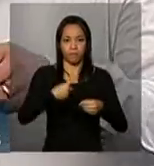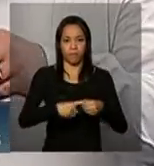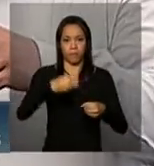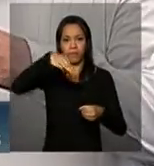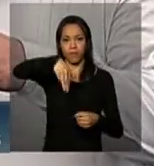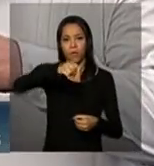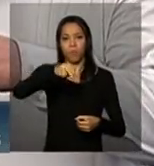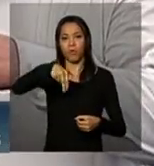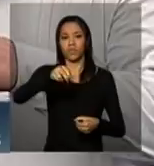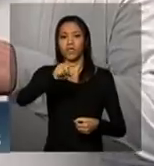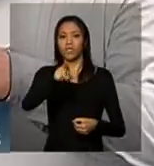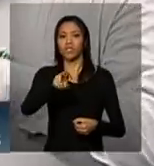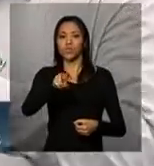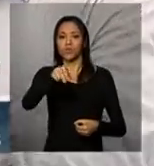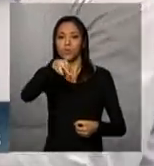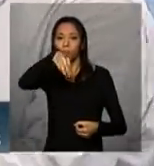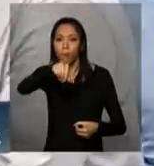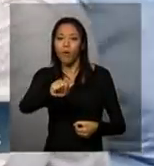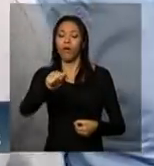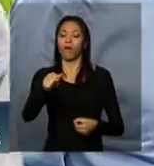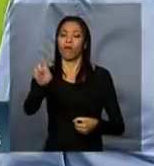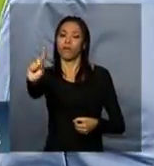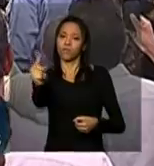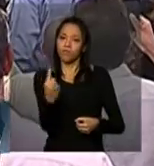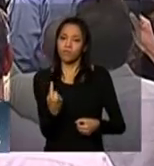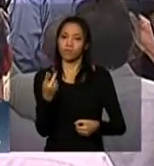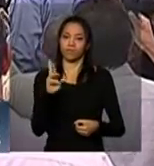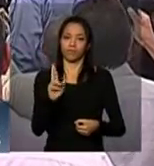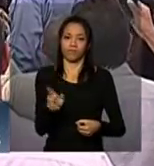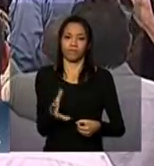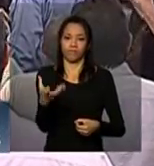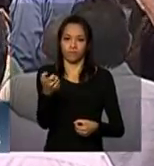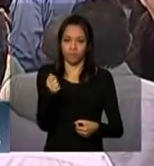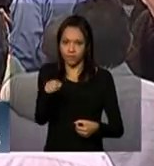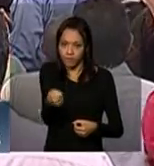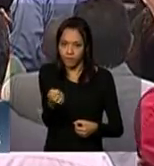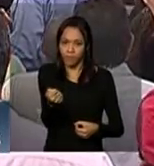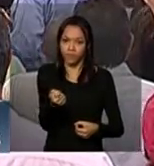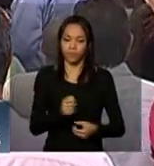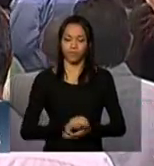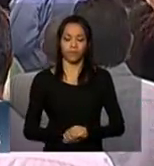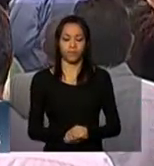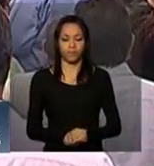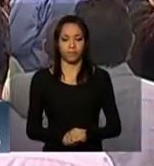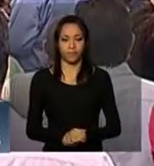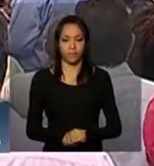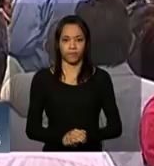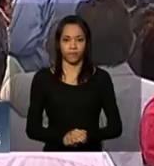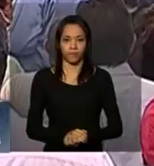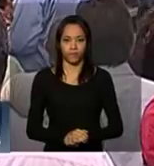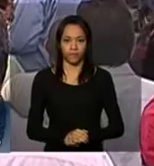Montezuma representando Prefeito o sen wesleyan Pereira da